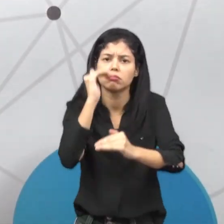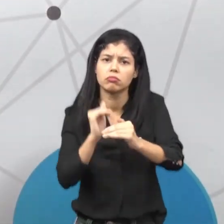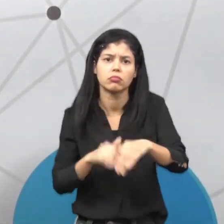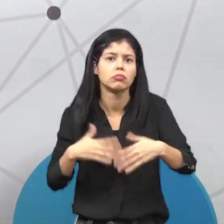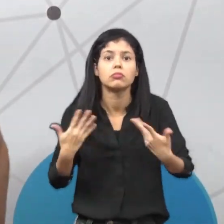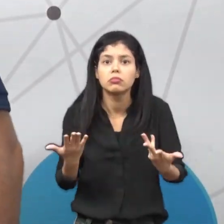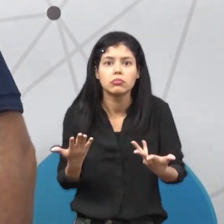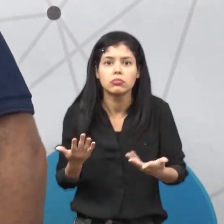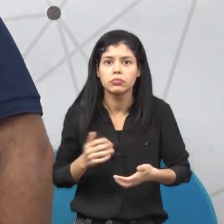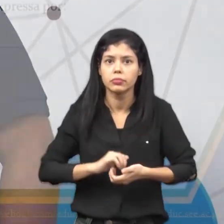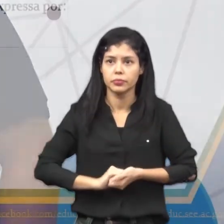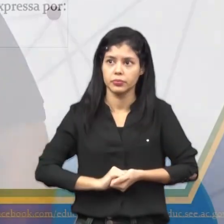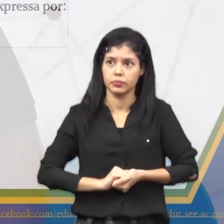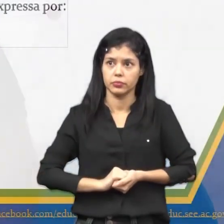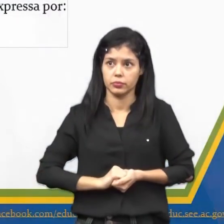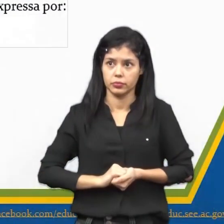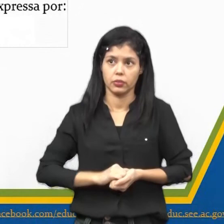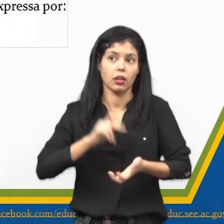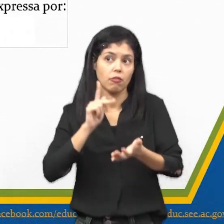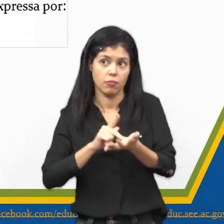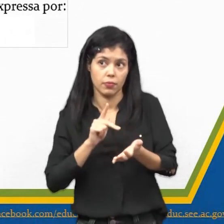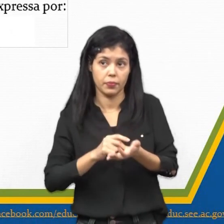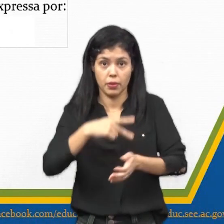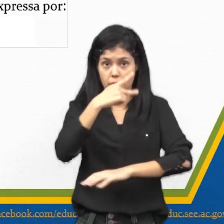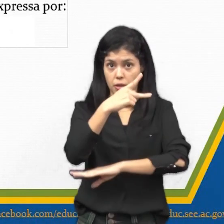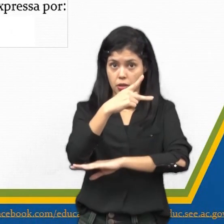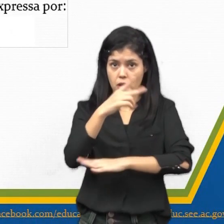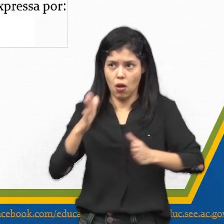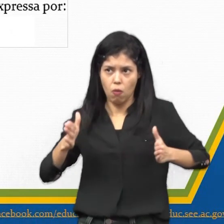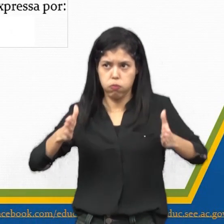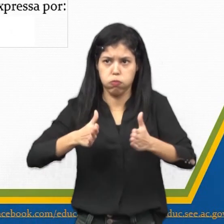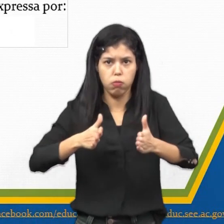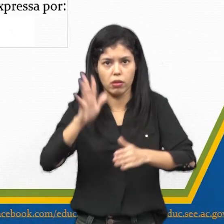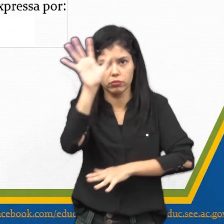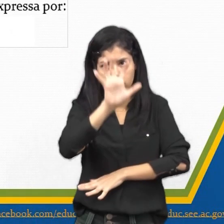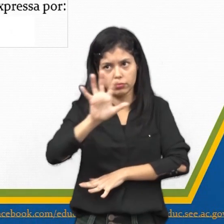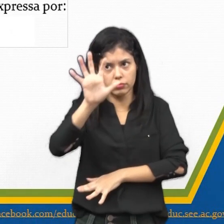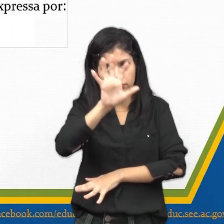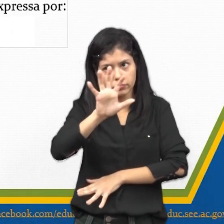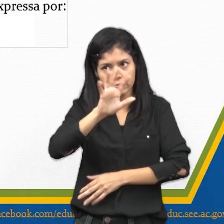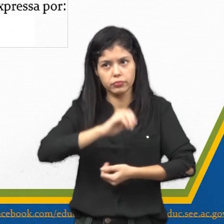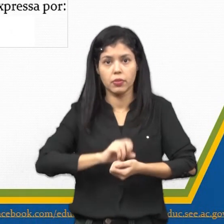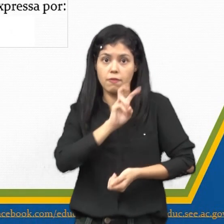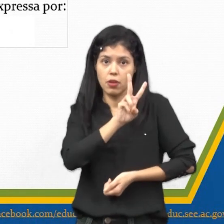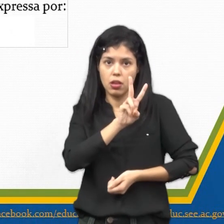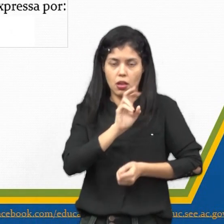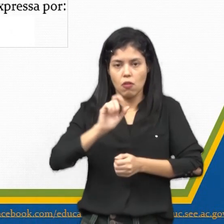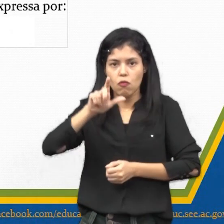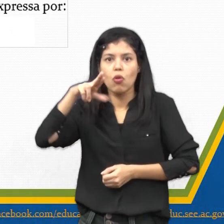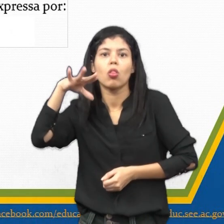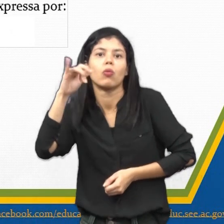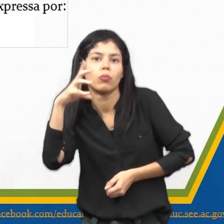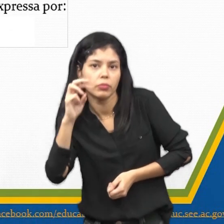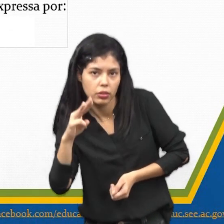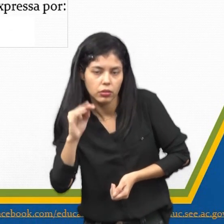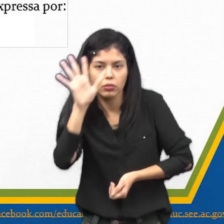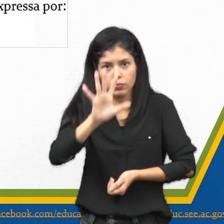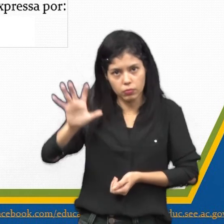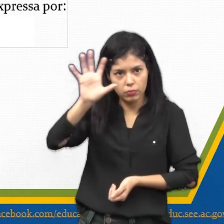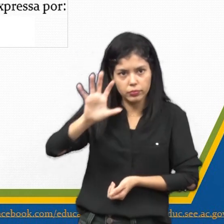aí? Na verdade, nós temos P é a pressão do gás, V é o volume do